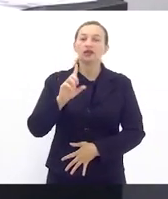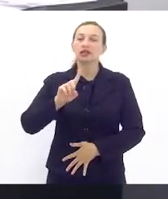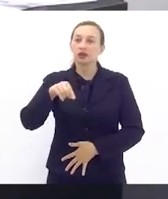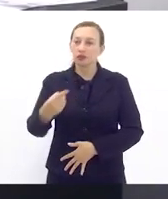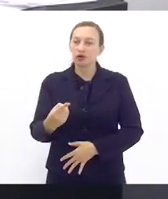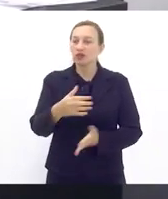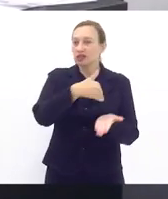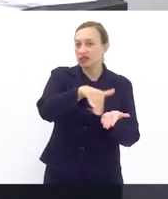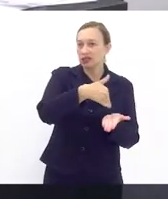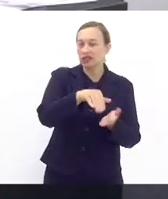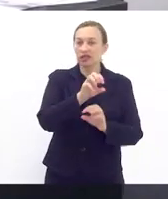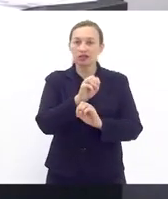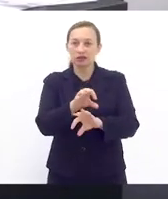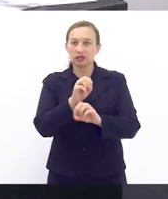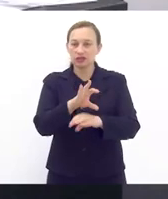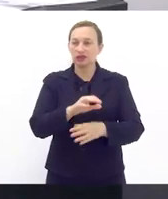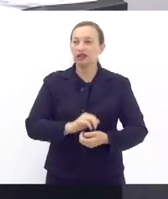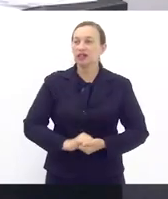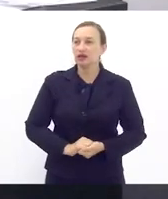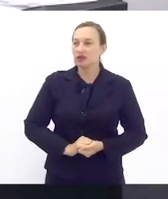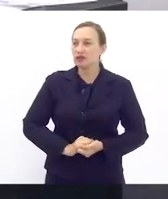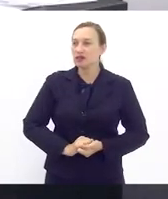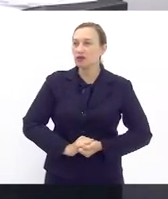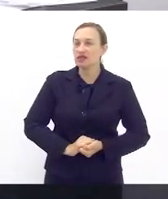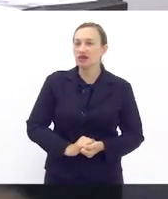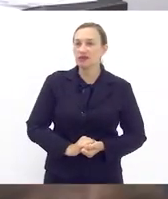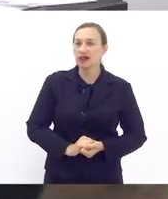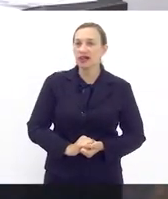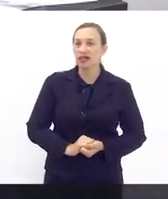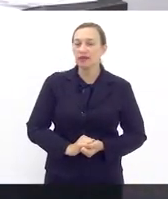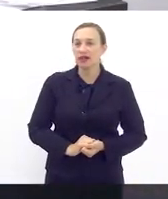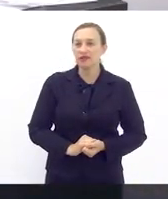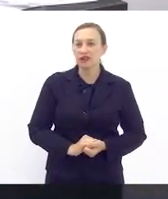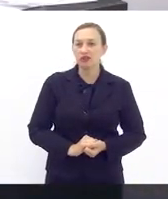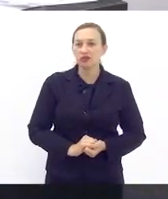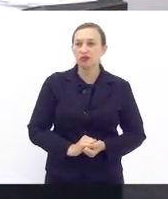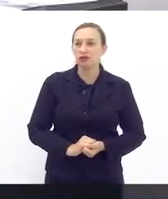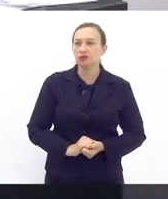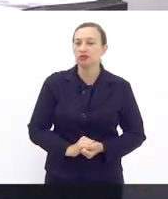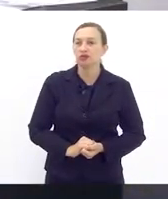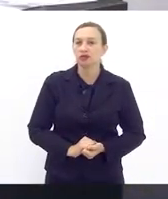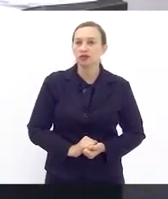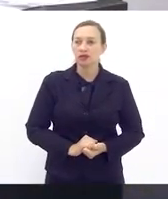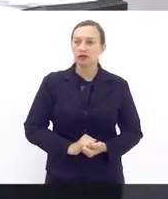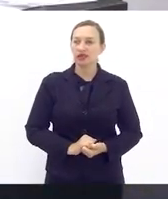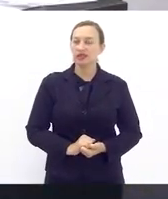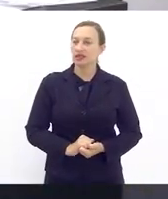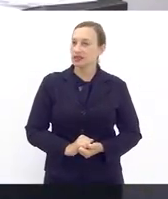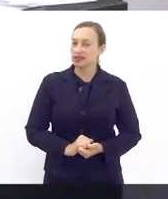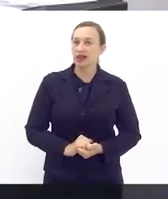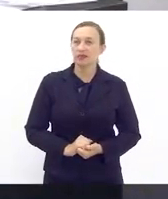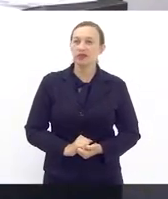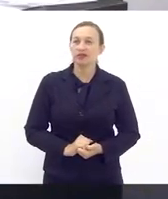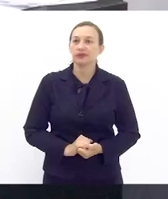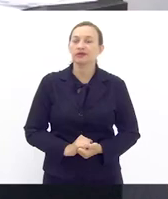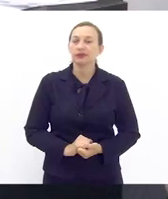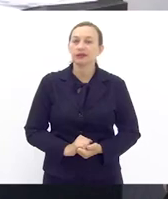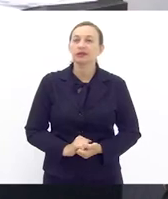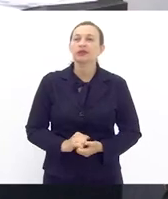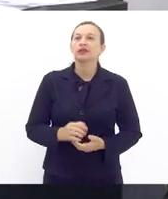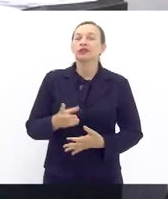para a secretaria de educação Deputado Márcio Alberto por favor muito obrigado Presidente Marta Rocha